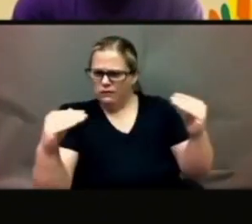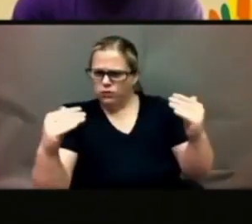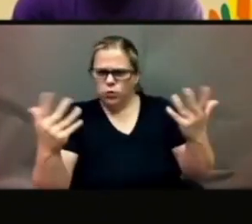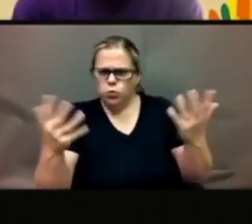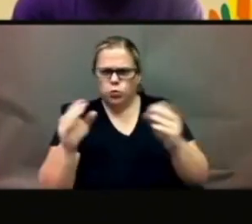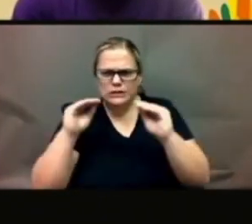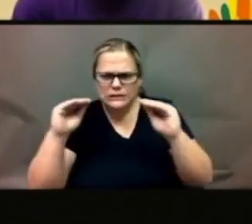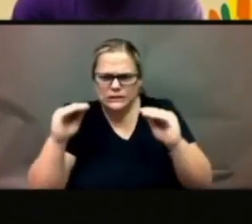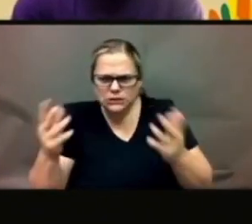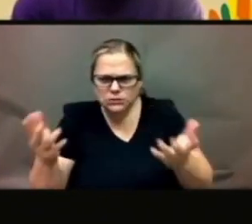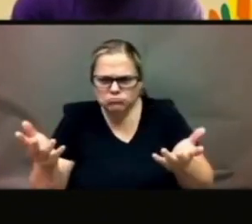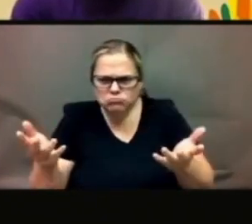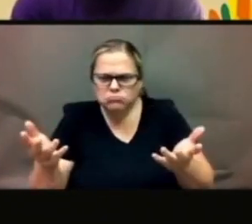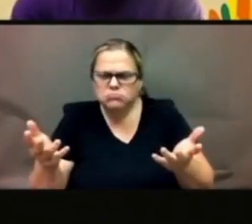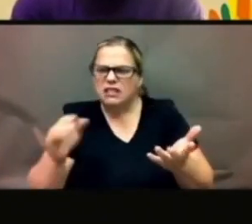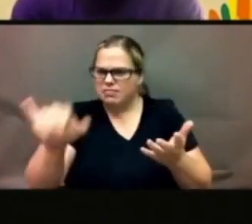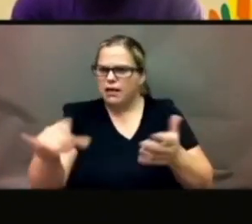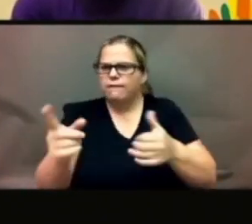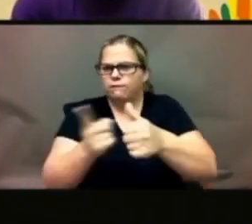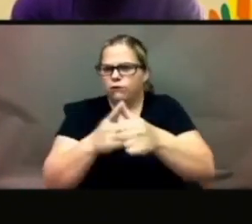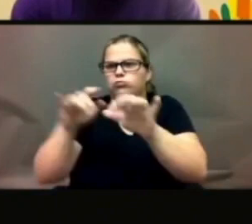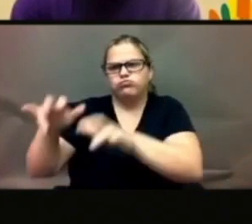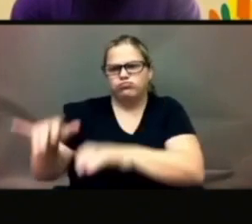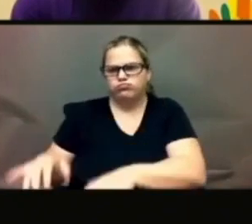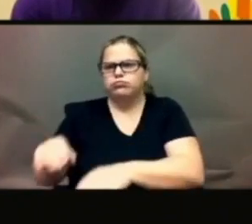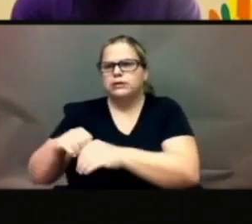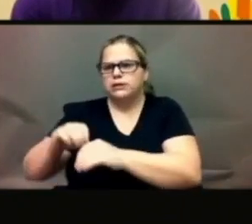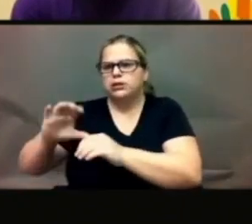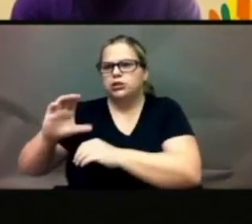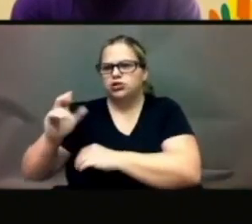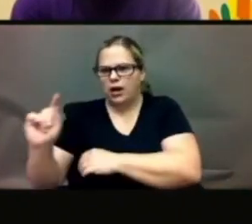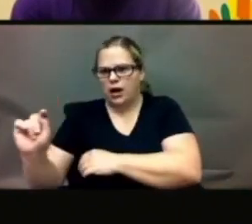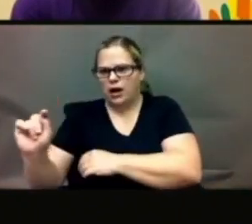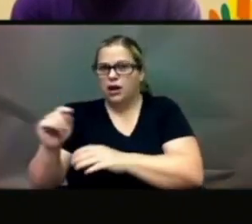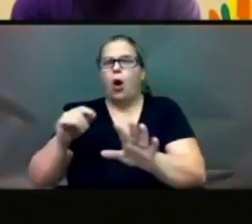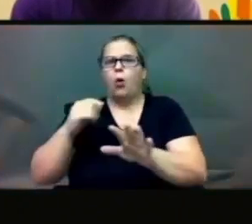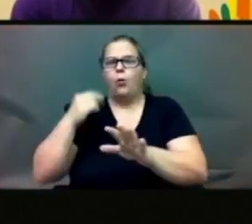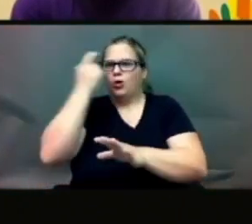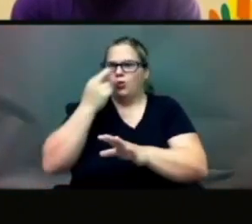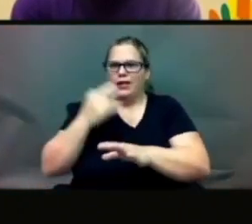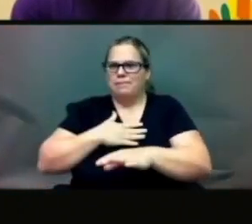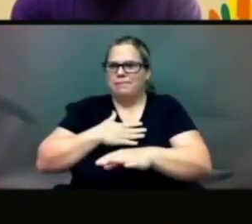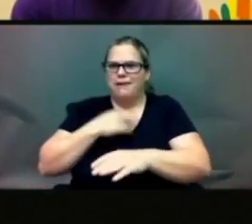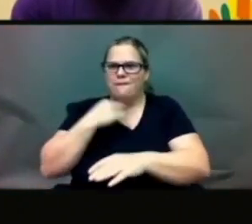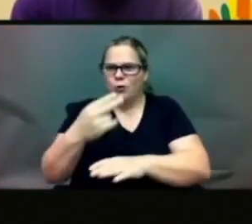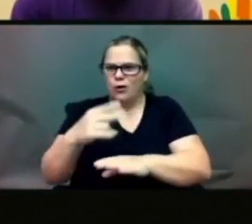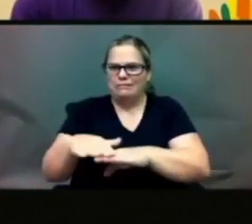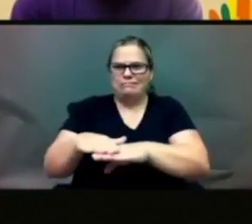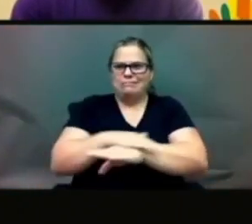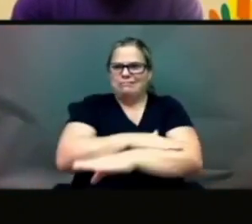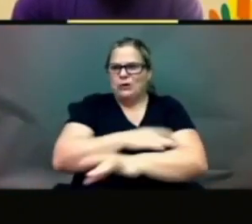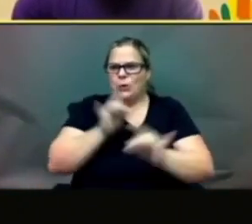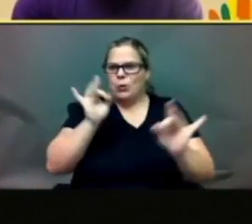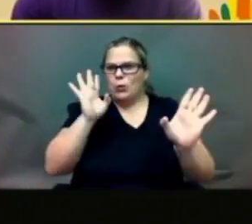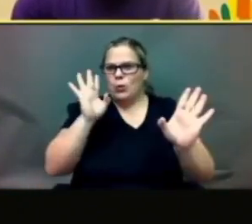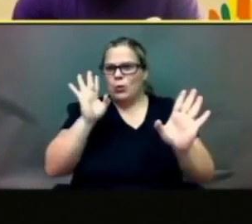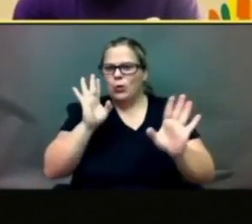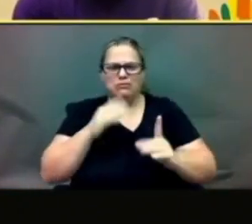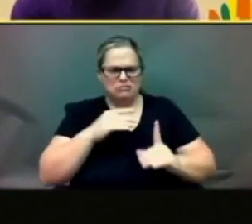O que eu quero saber, quem ensina, que também já ouvi dizer que eu preciso desacelerar aqui um pouquinho.